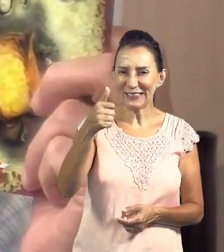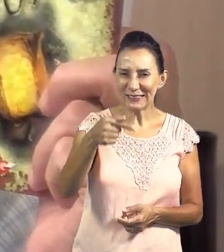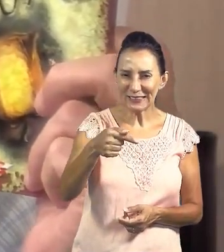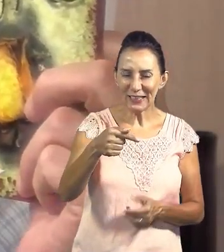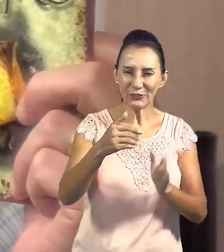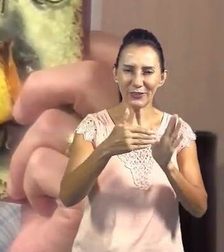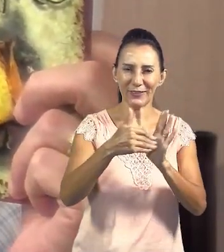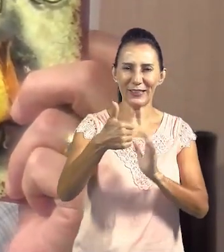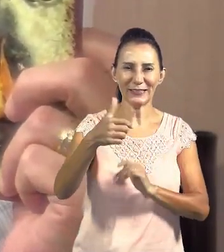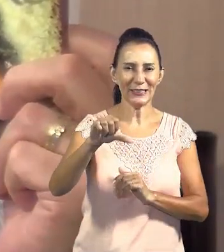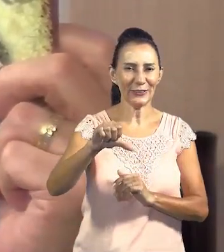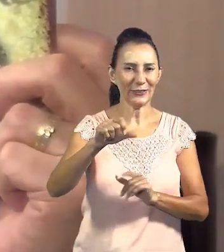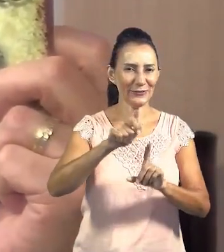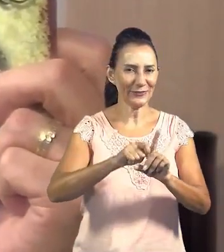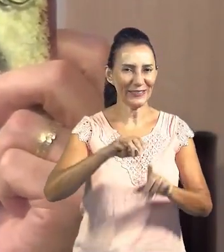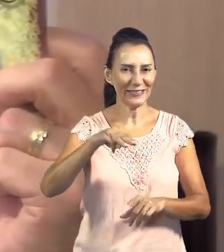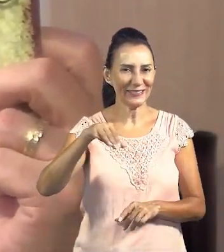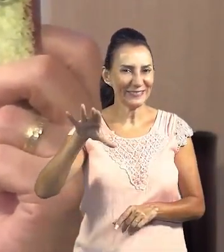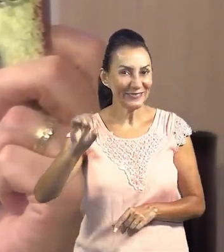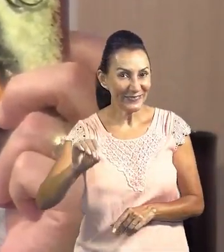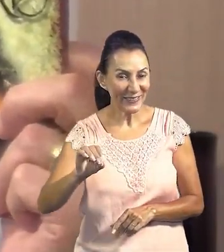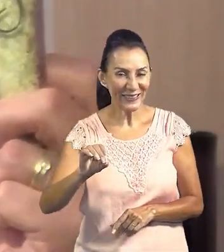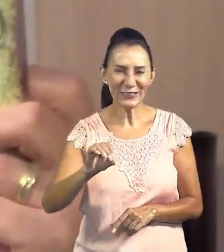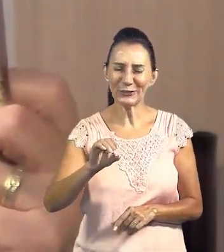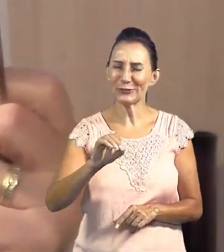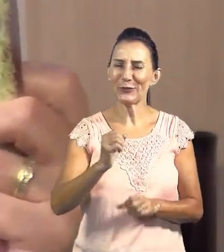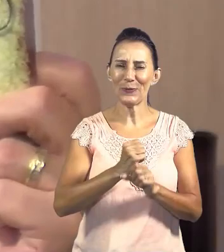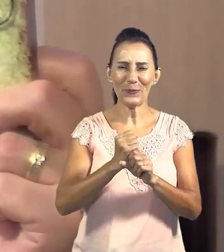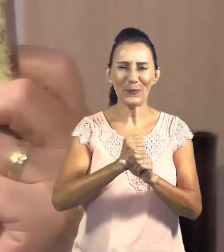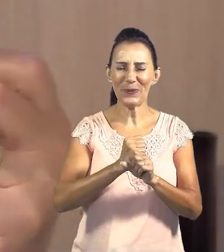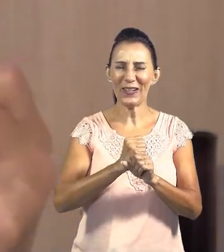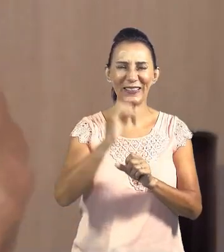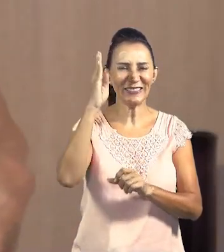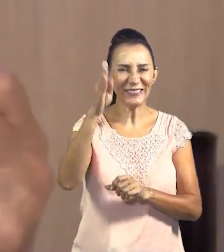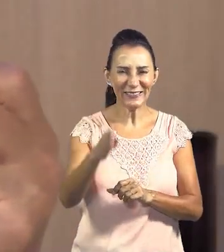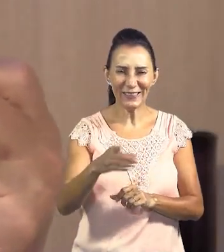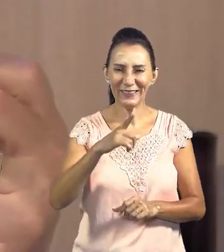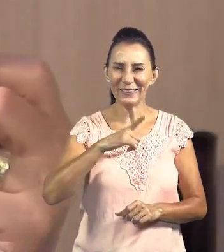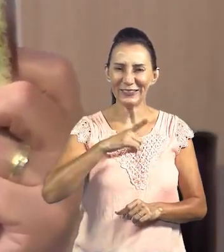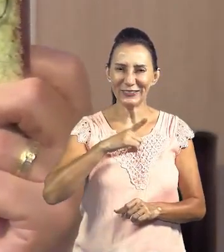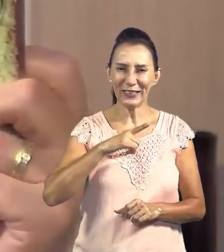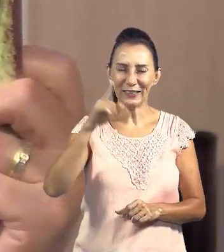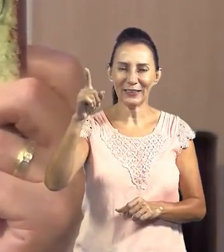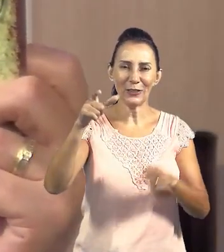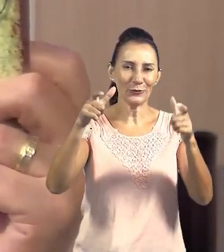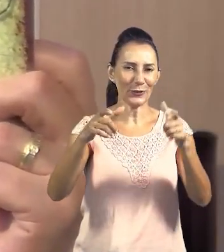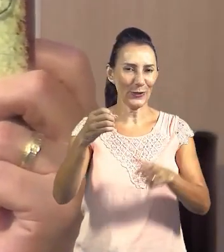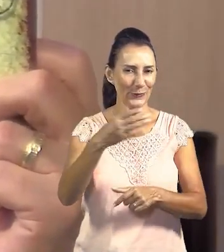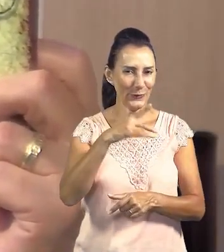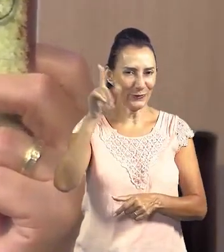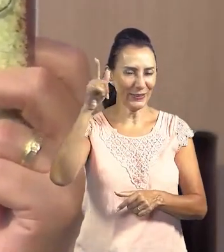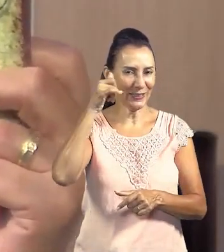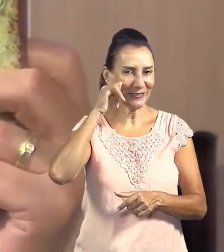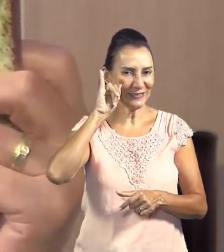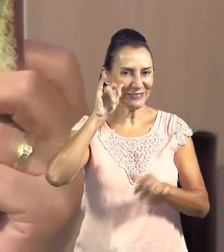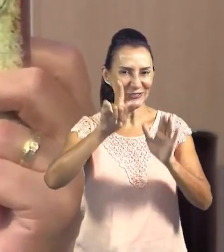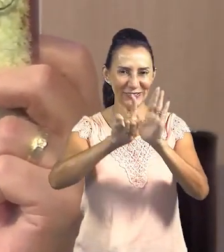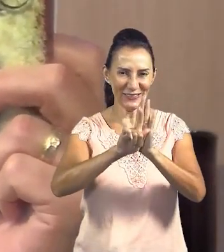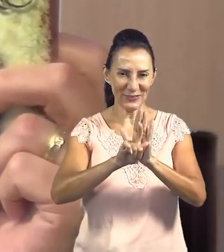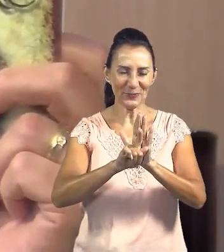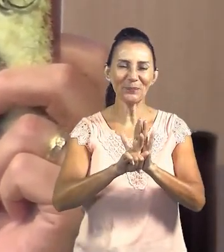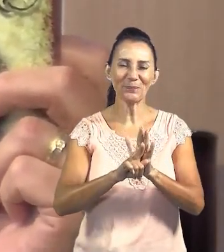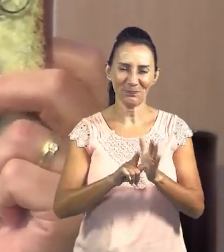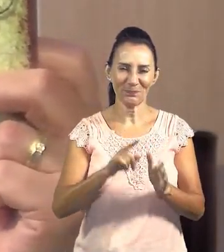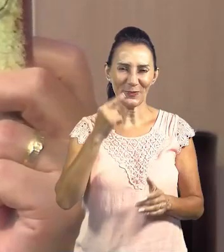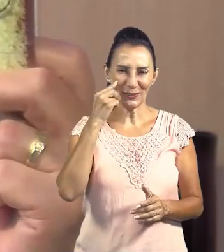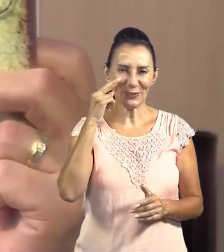a 19 de março. Nós vamos ter o ano todo Clínica da Alma no novo espaço lá da Sede Campestre. Vamos ver a palavra de Deus.